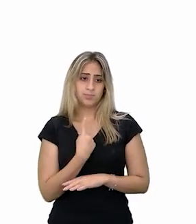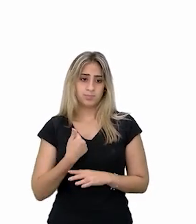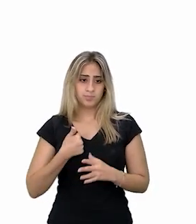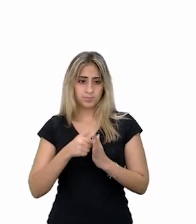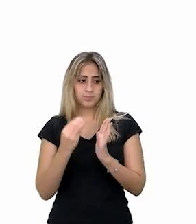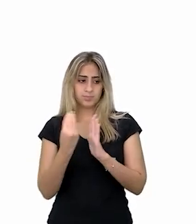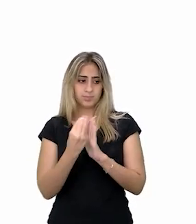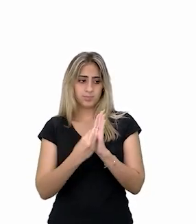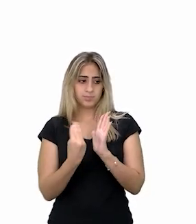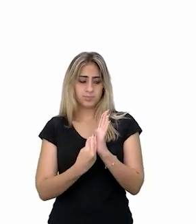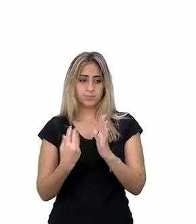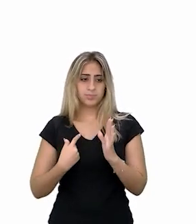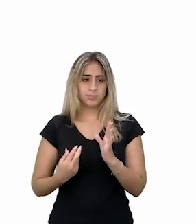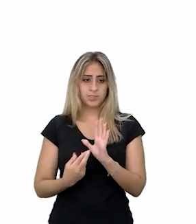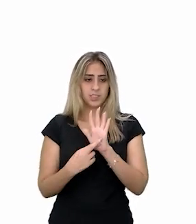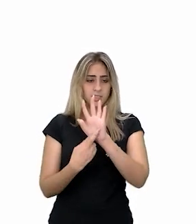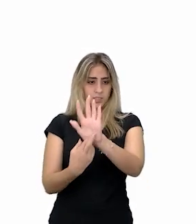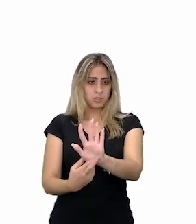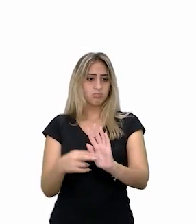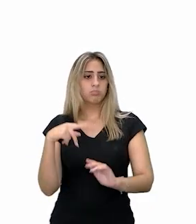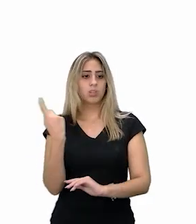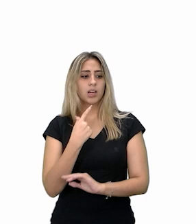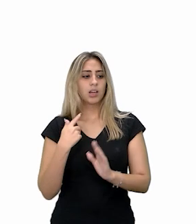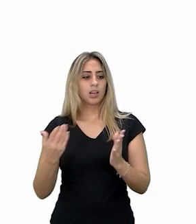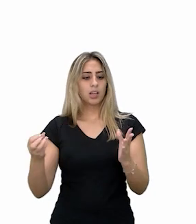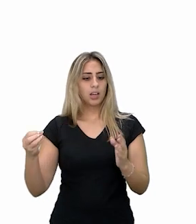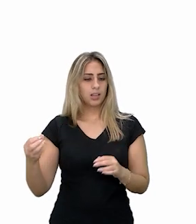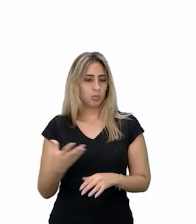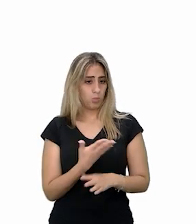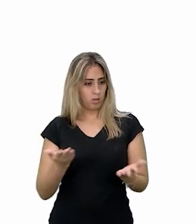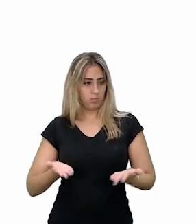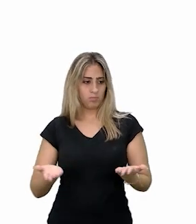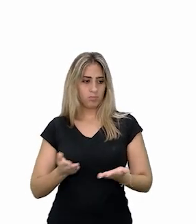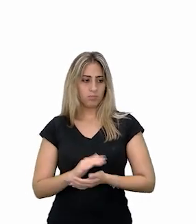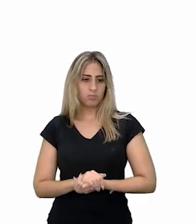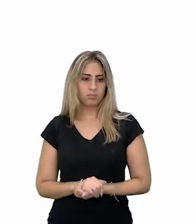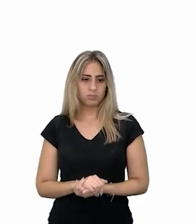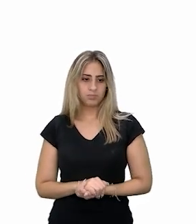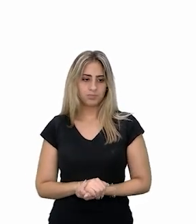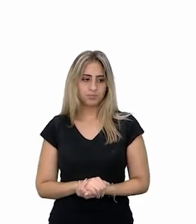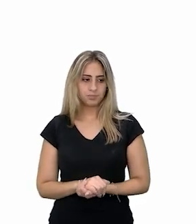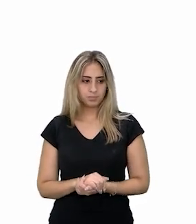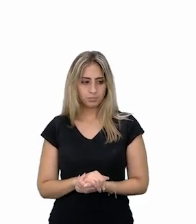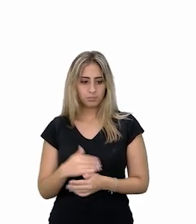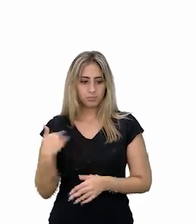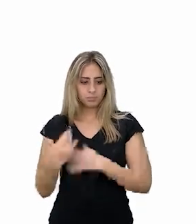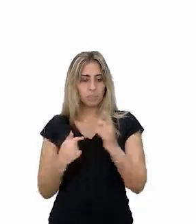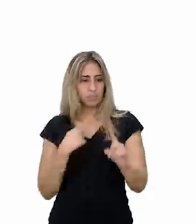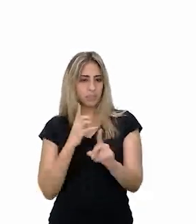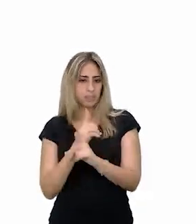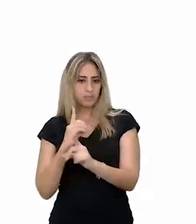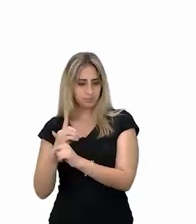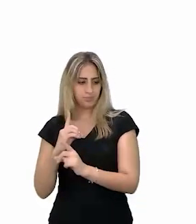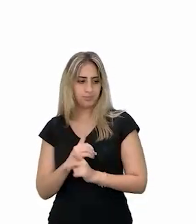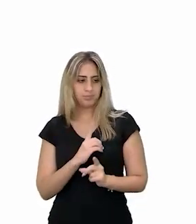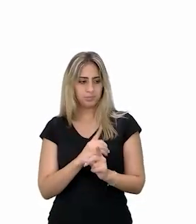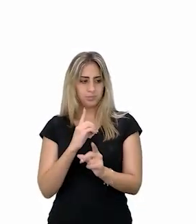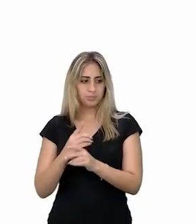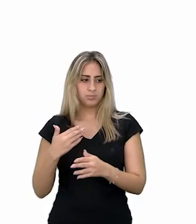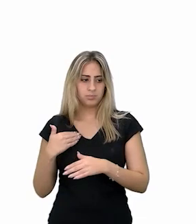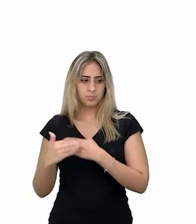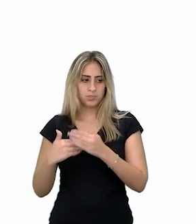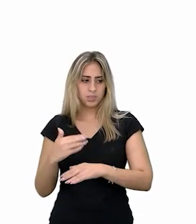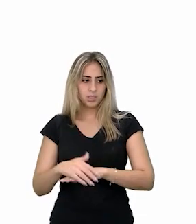clicar em resultados atuais, tá bem? Para a gente fazer um caminho aqui interessante para descobrir alguns